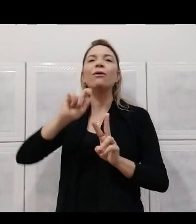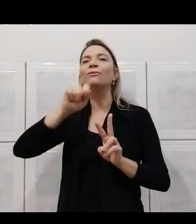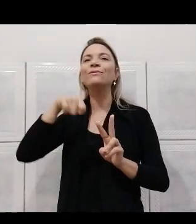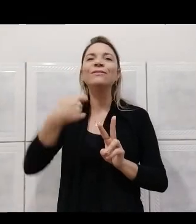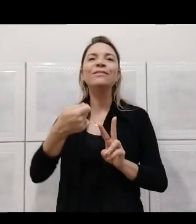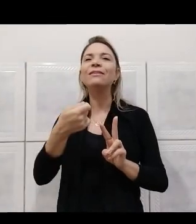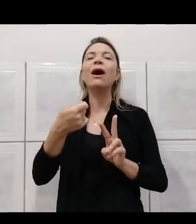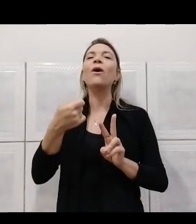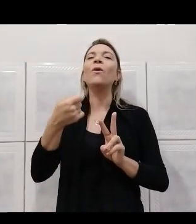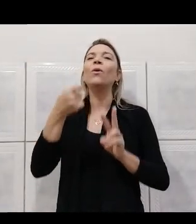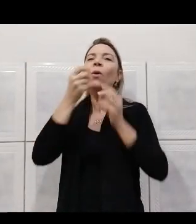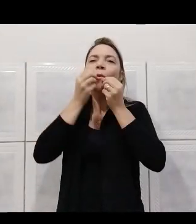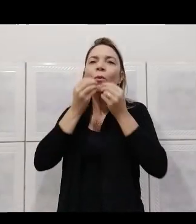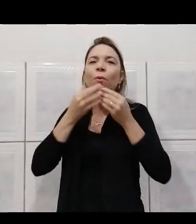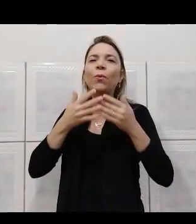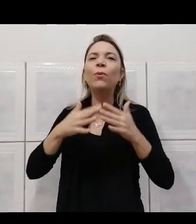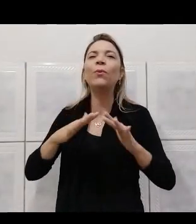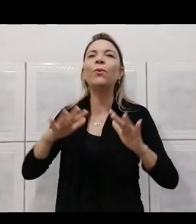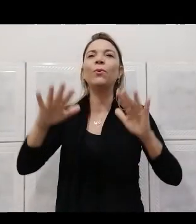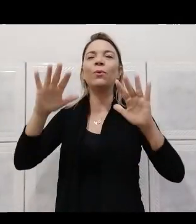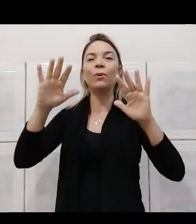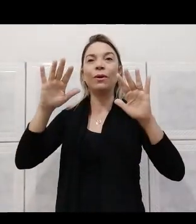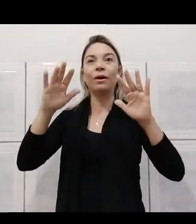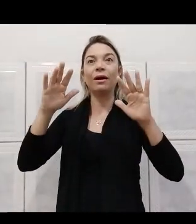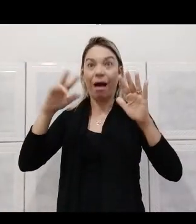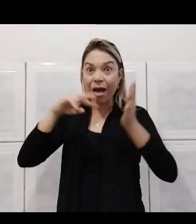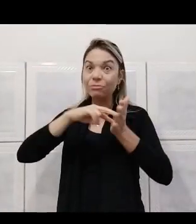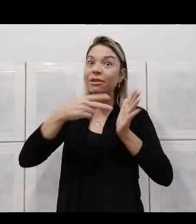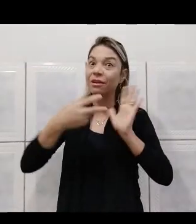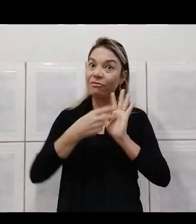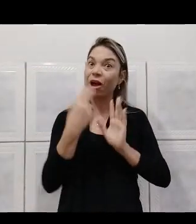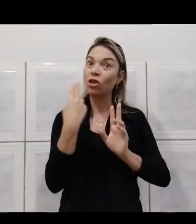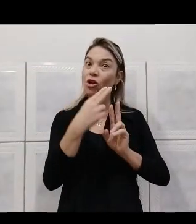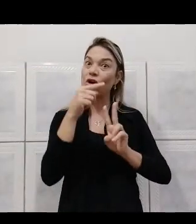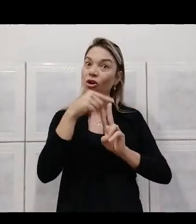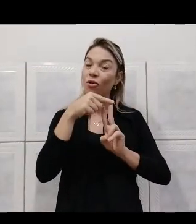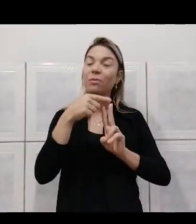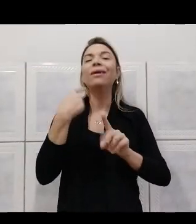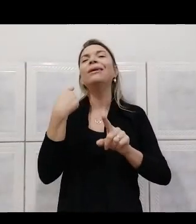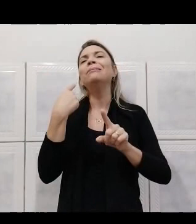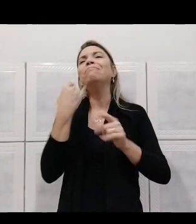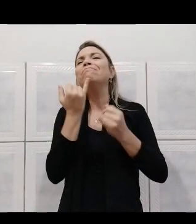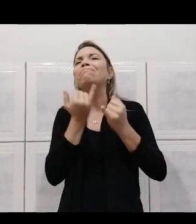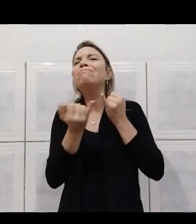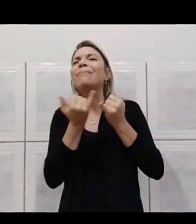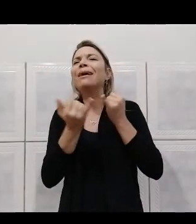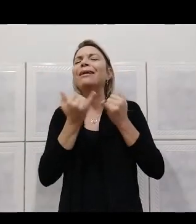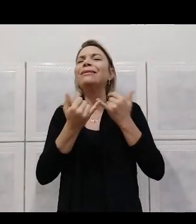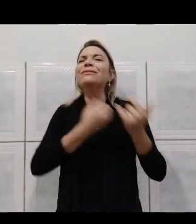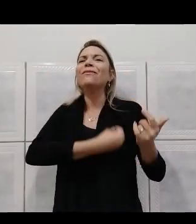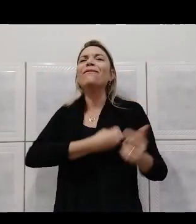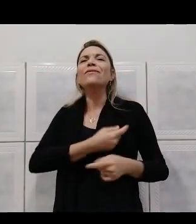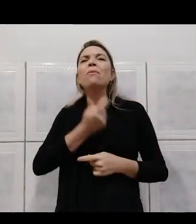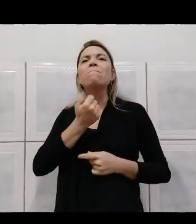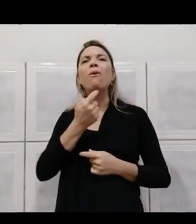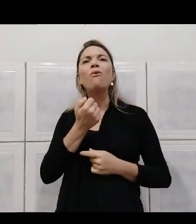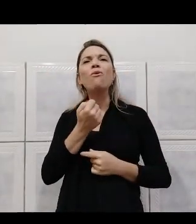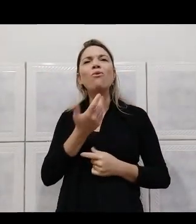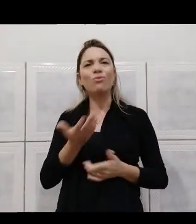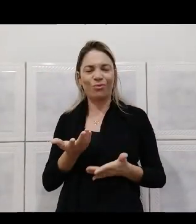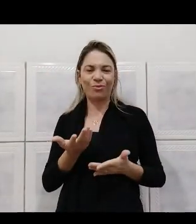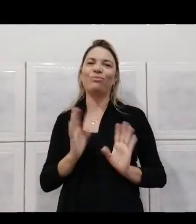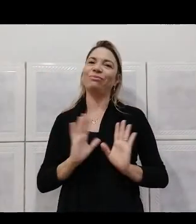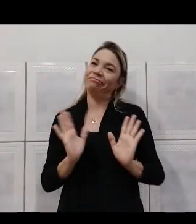Talvez isso seja uma referência ao seu tempo de vida, que foi como um sopro. Mas também depois disso,